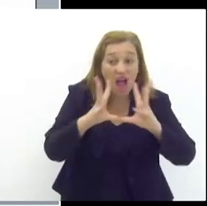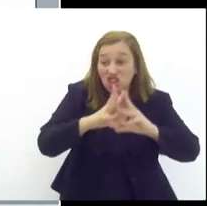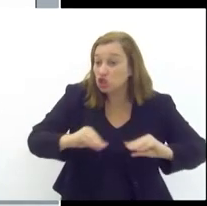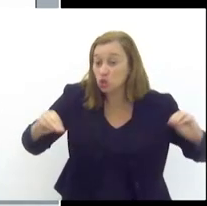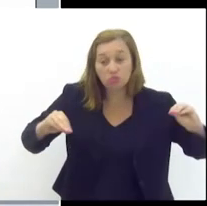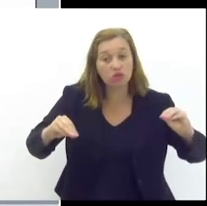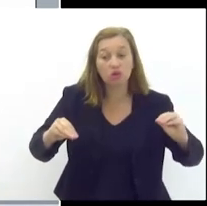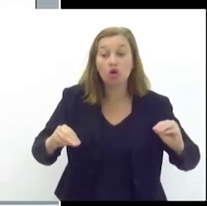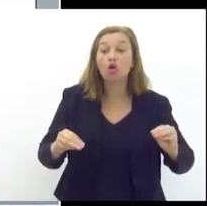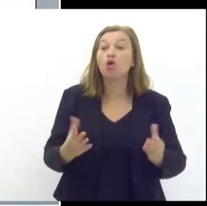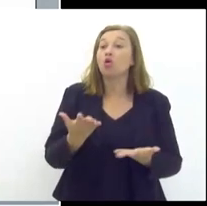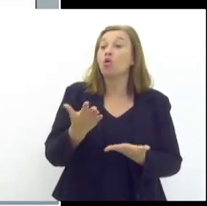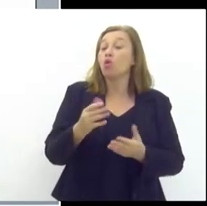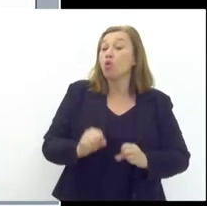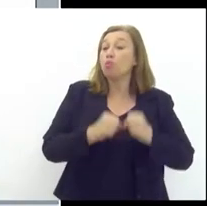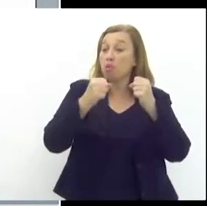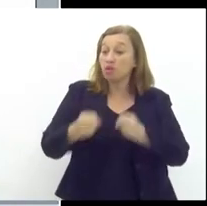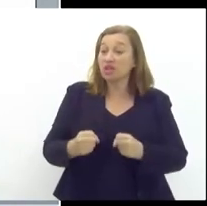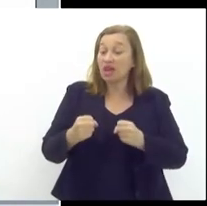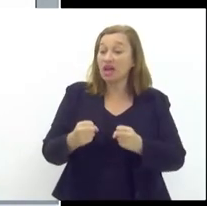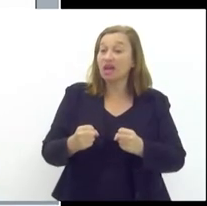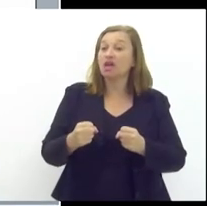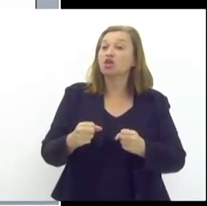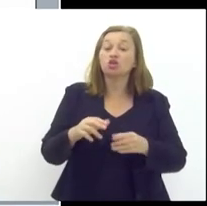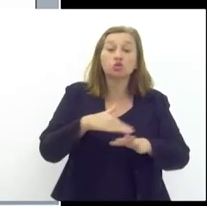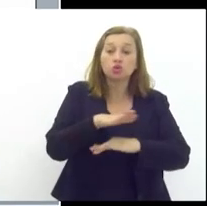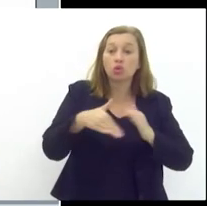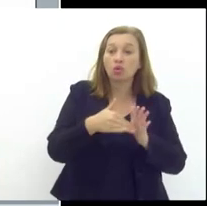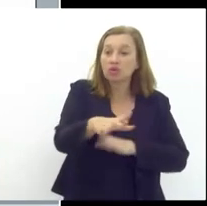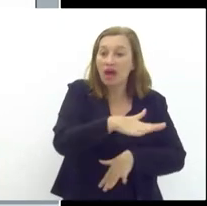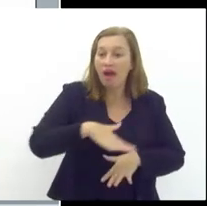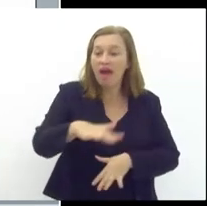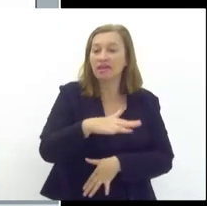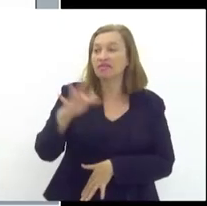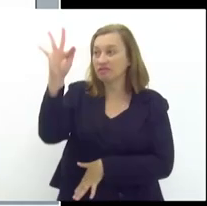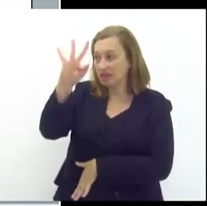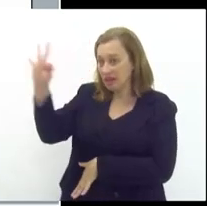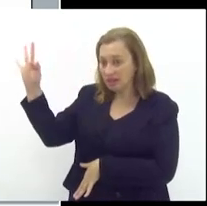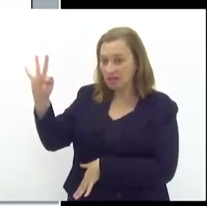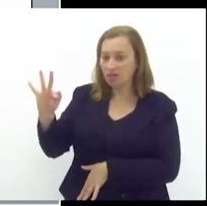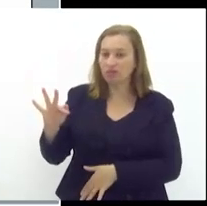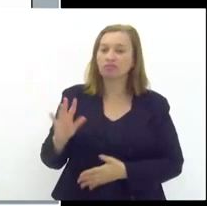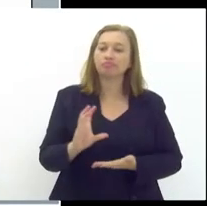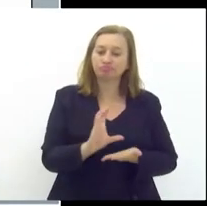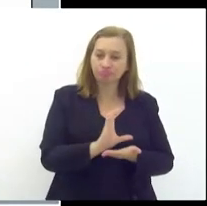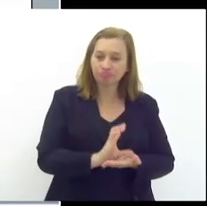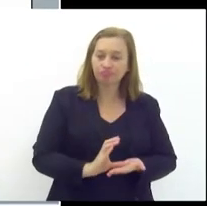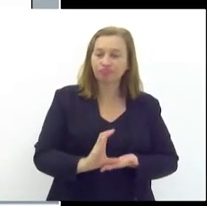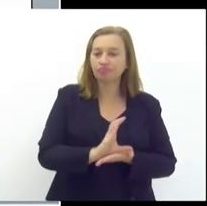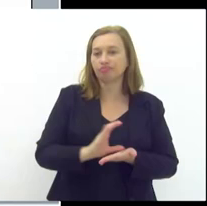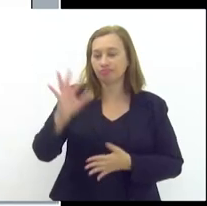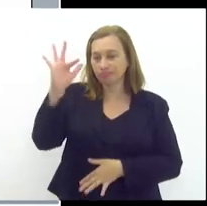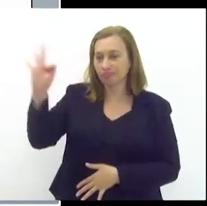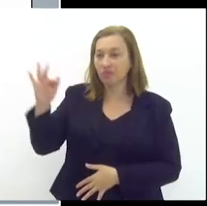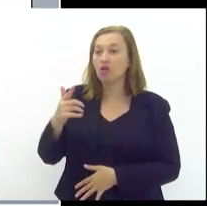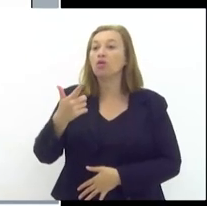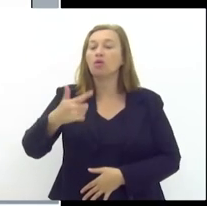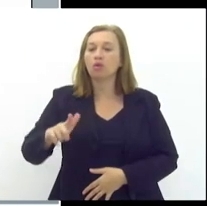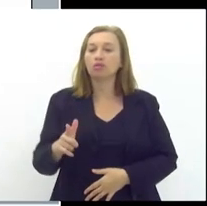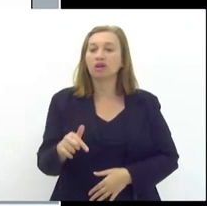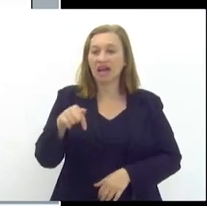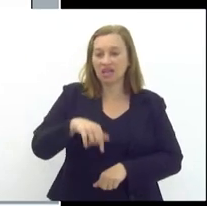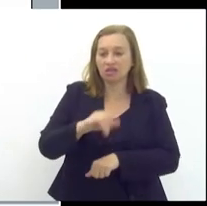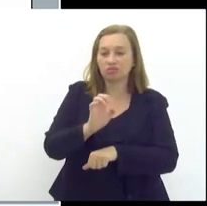tá todo na mão do Conselho federativo próximo aí vamos entrar aqui no estado do Rio de